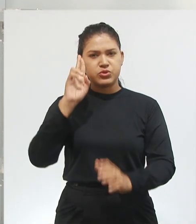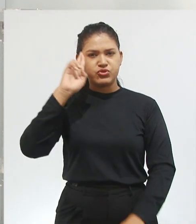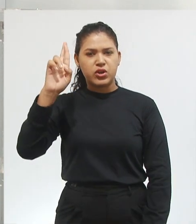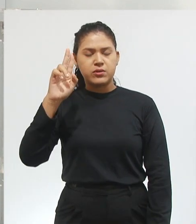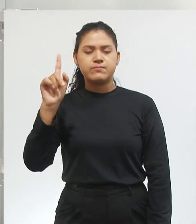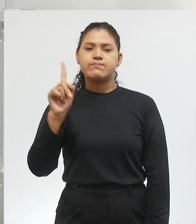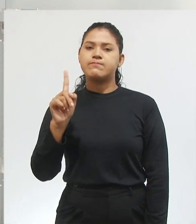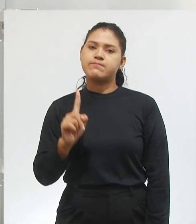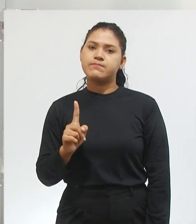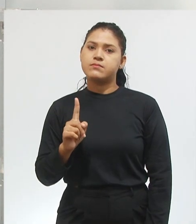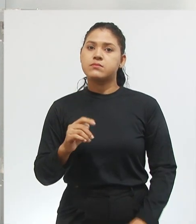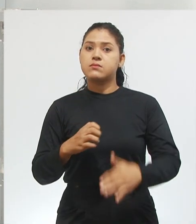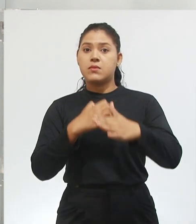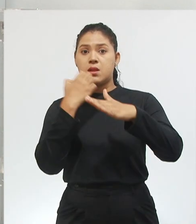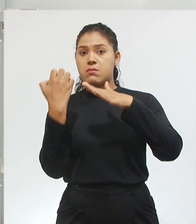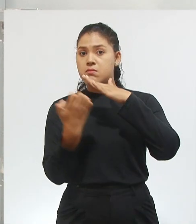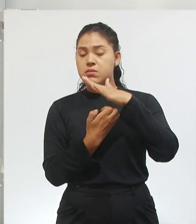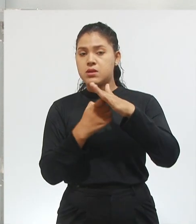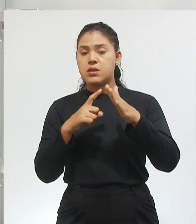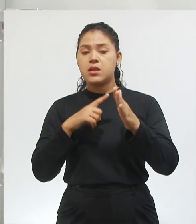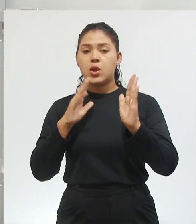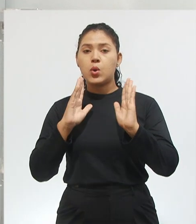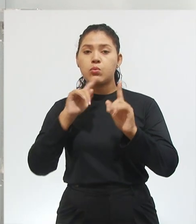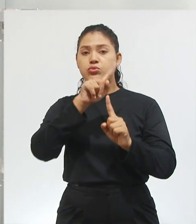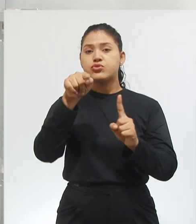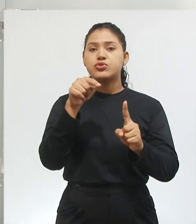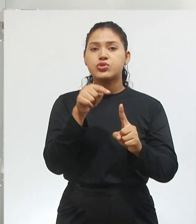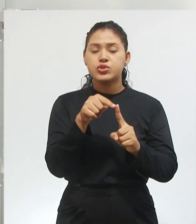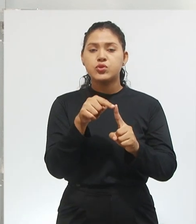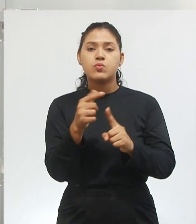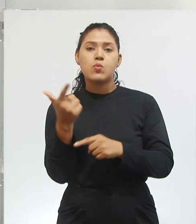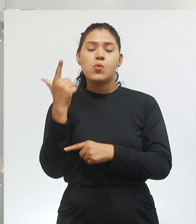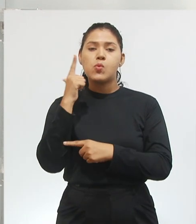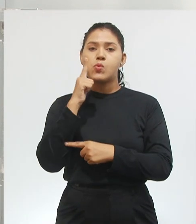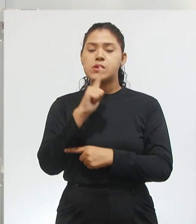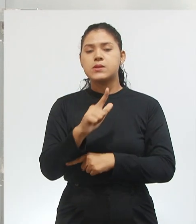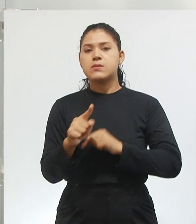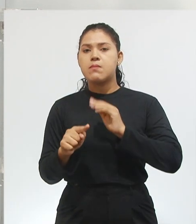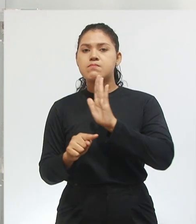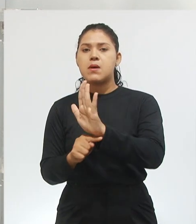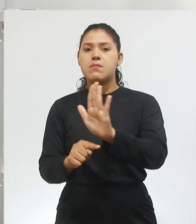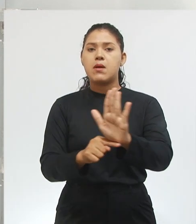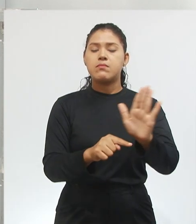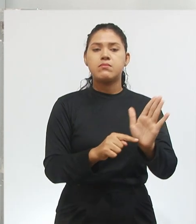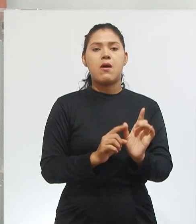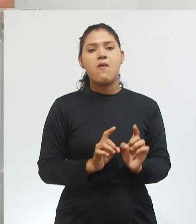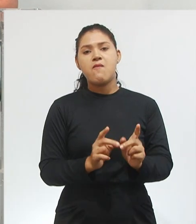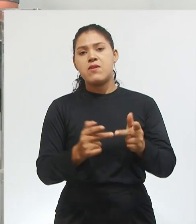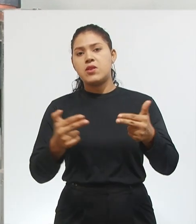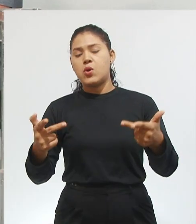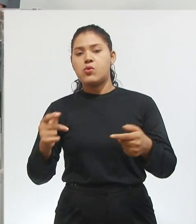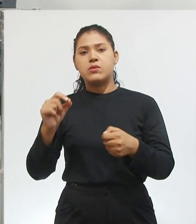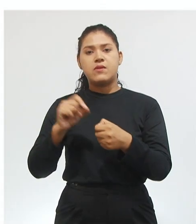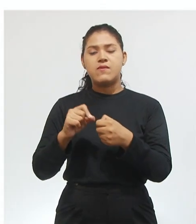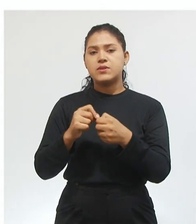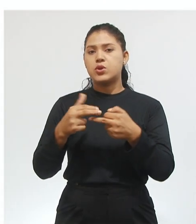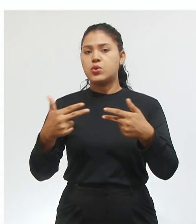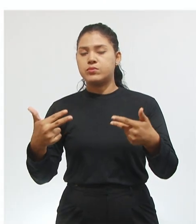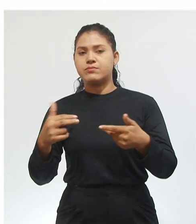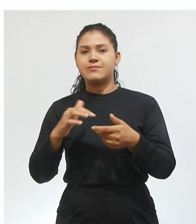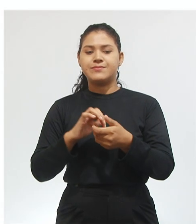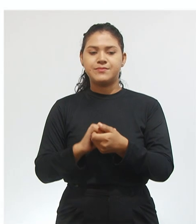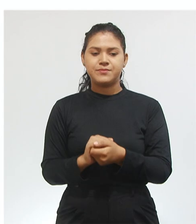ela existe para satisfazer e atender as necessidades dos consumidores ok uma